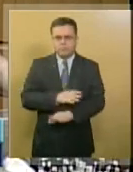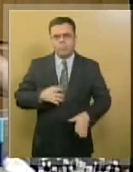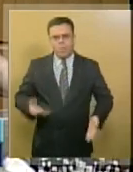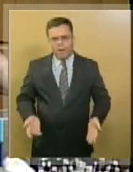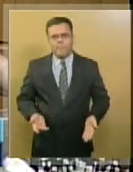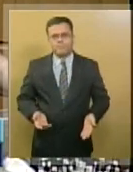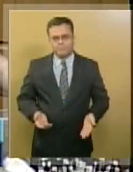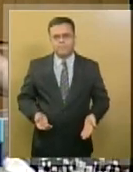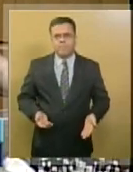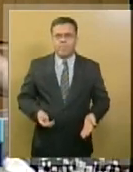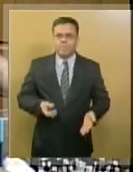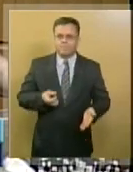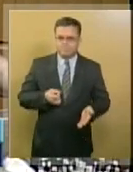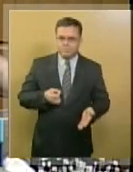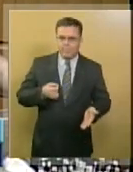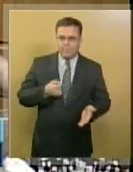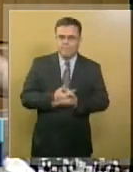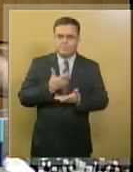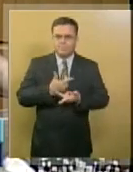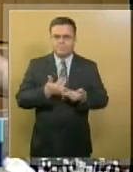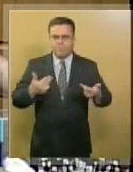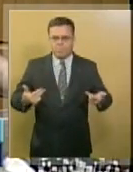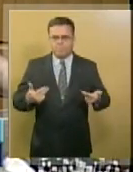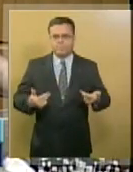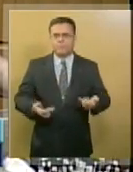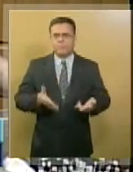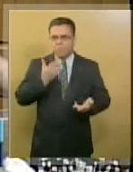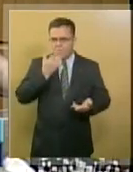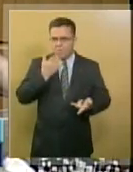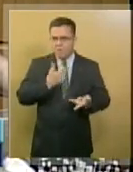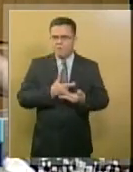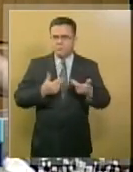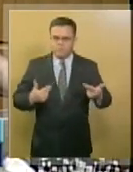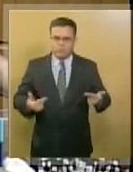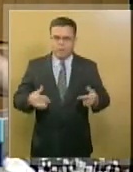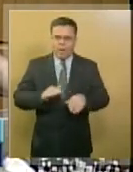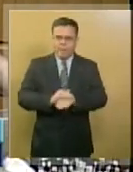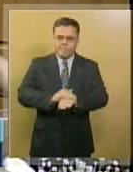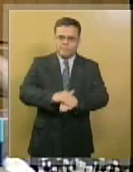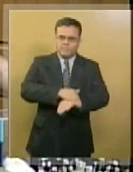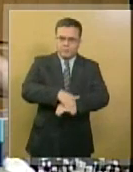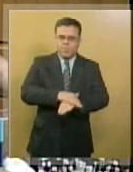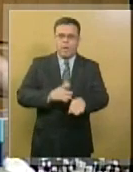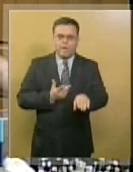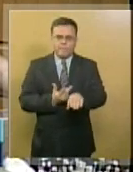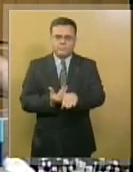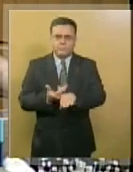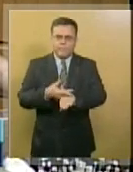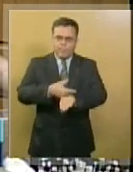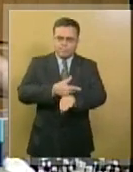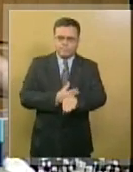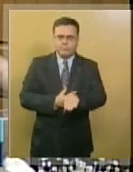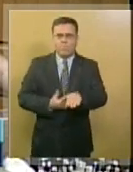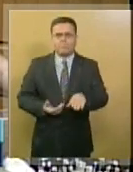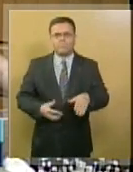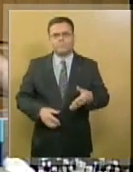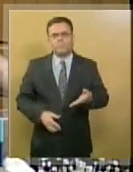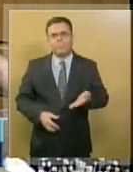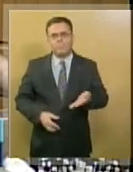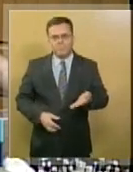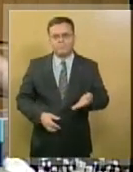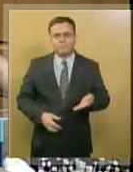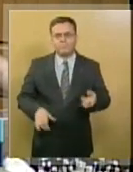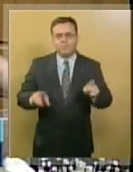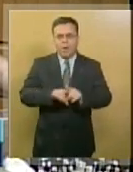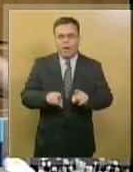compra pratos alimentadores, ração, banho, tosa. Senhores, até